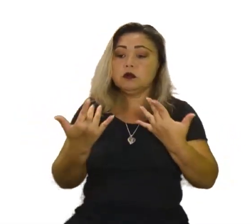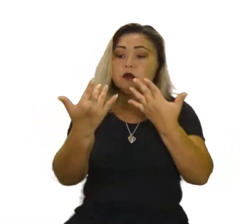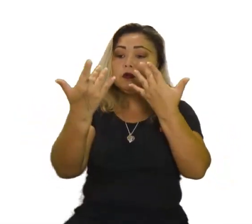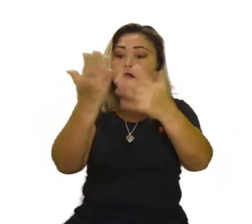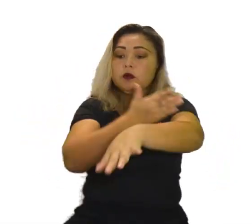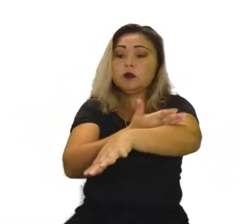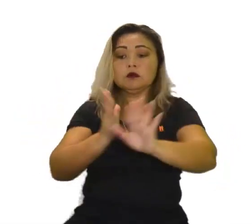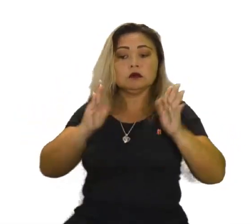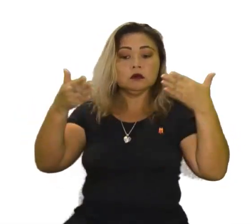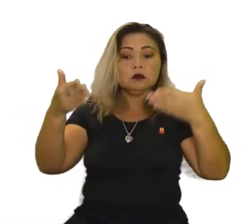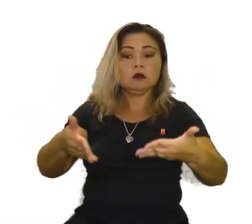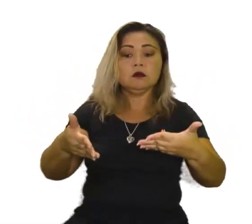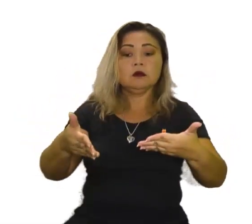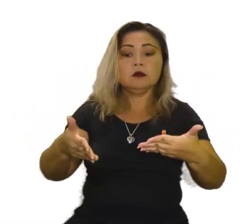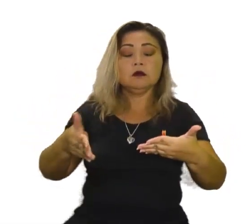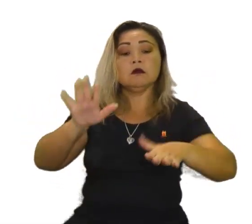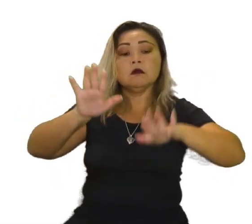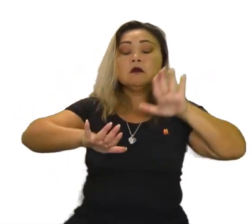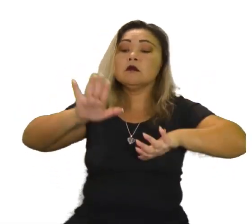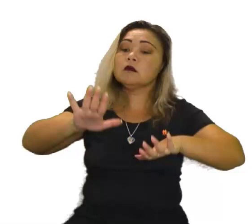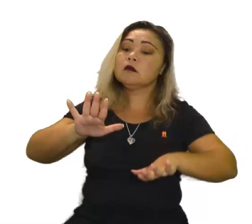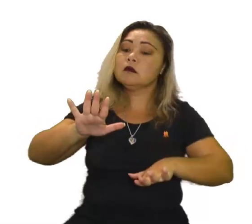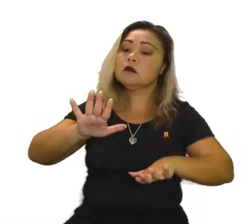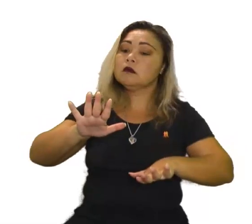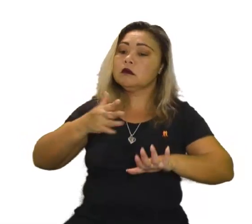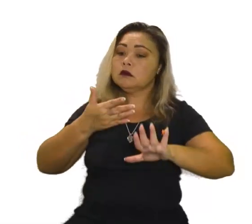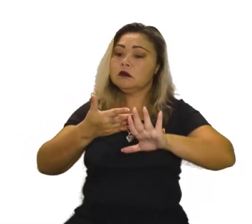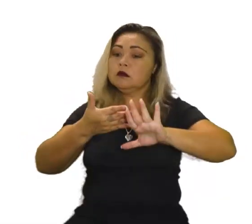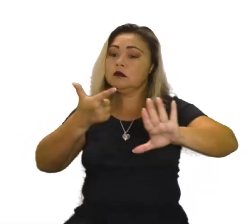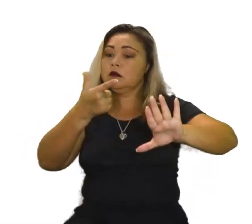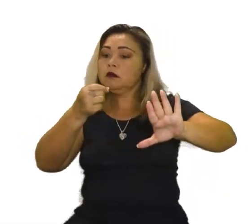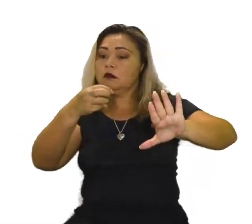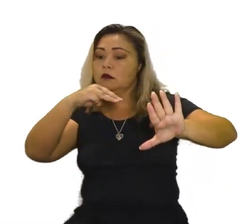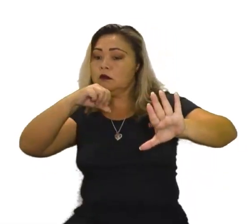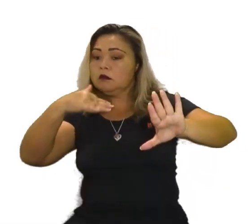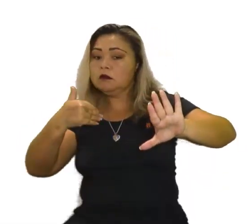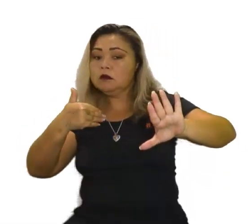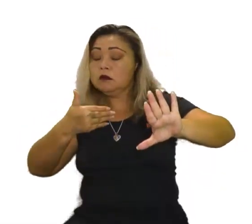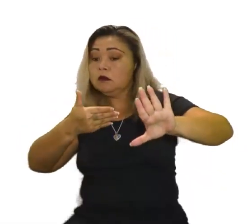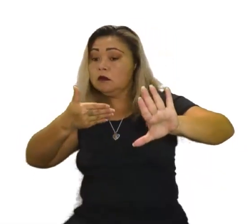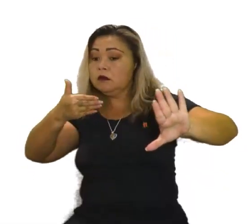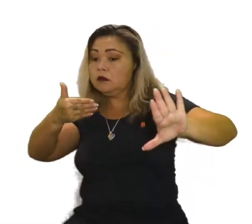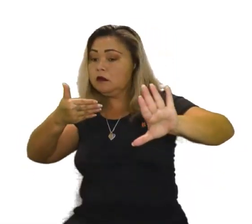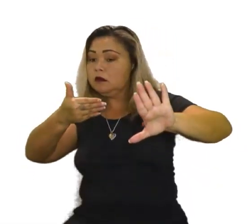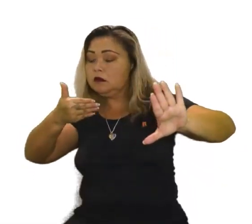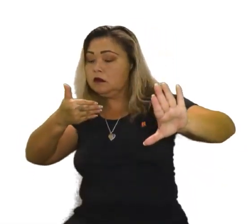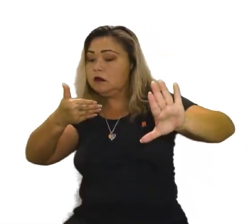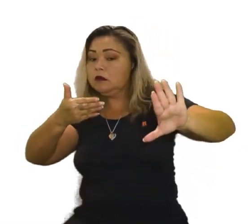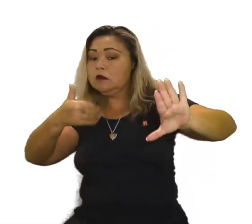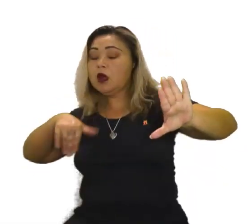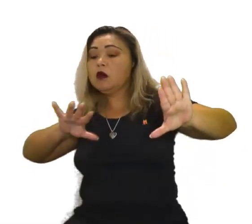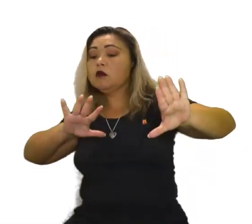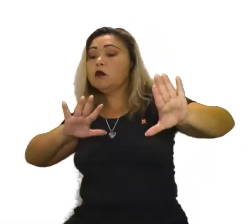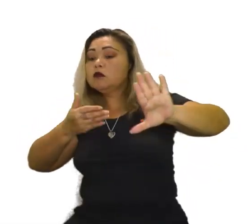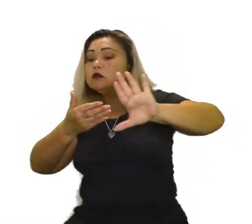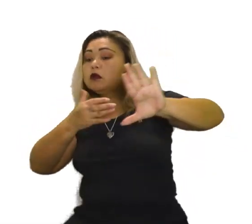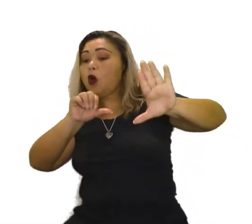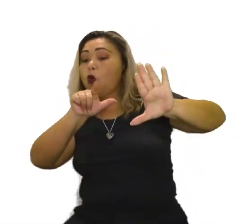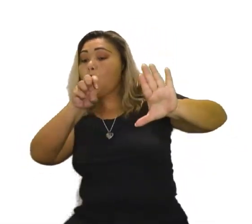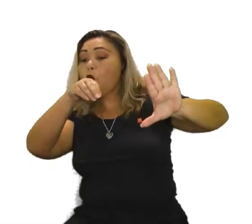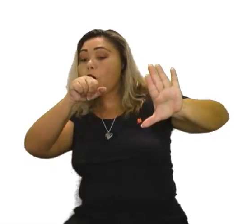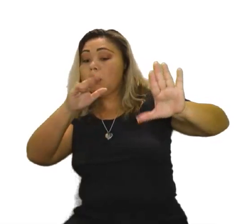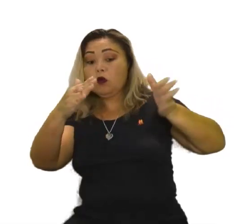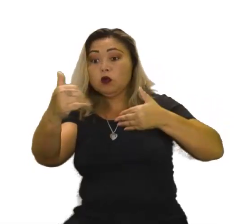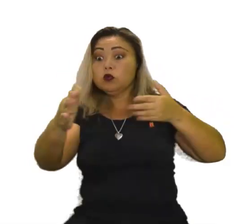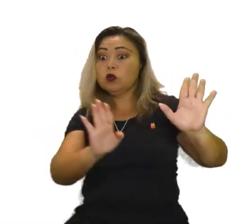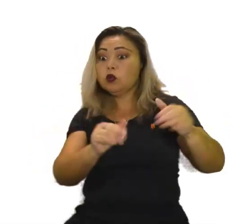é bem específico. Deve ser aplicado com pelo menos 20 centímetros de distância da colmeia ou distância dos